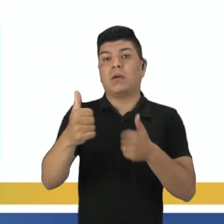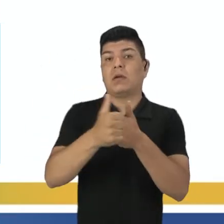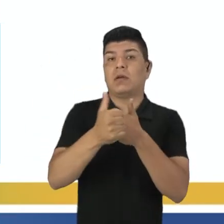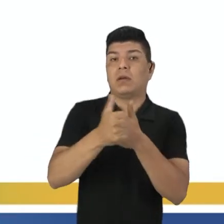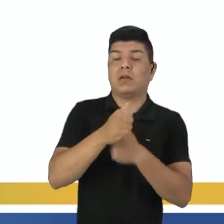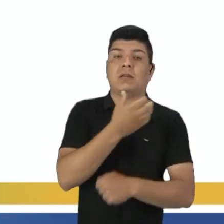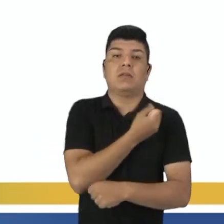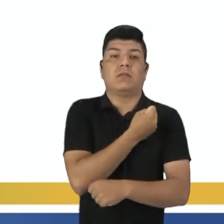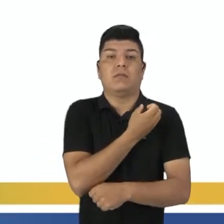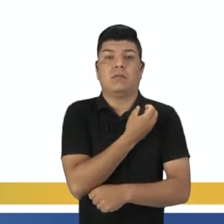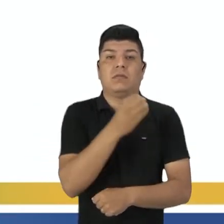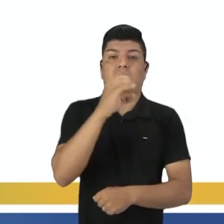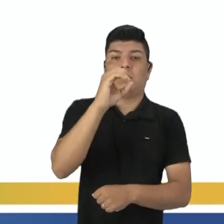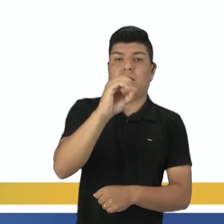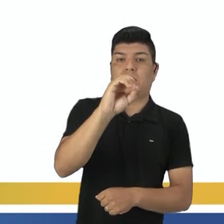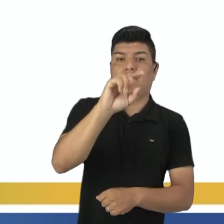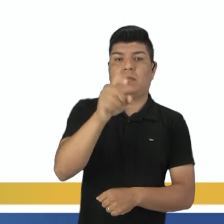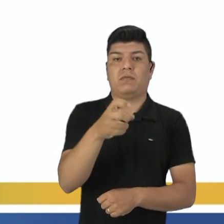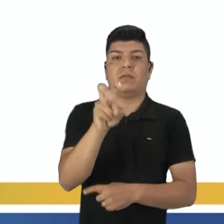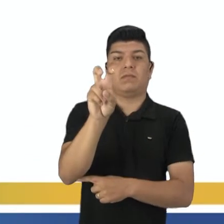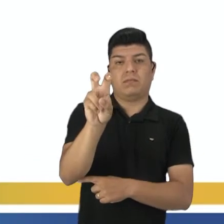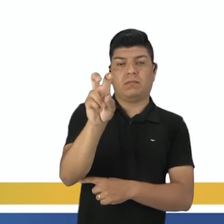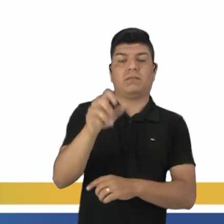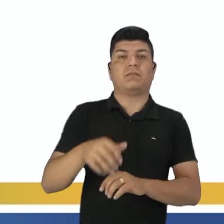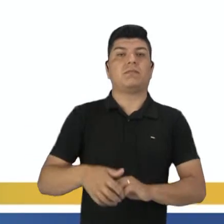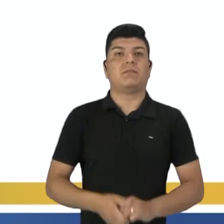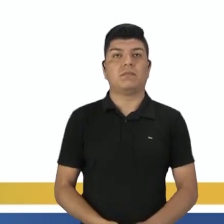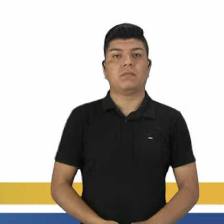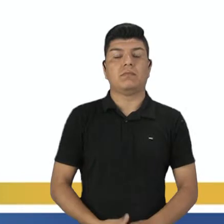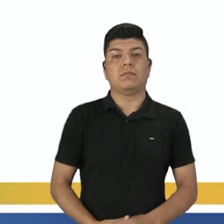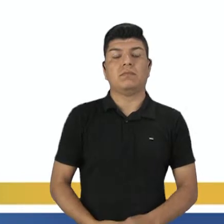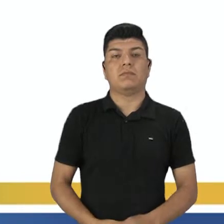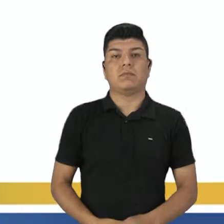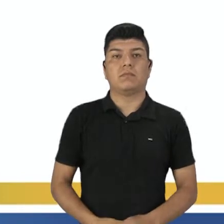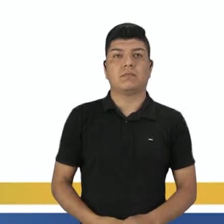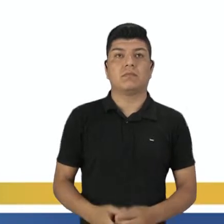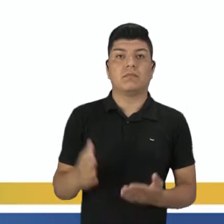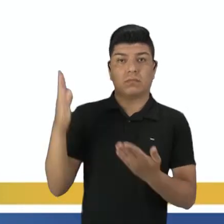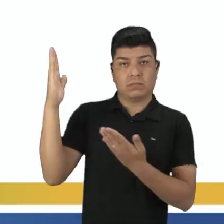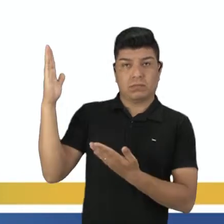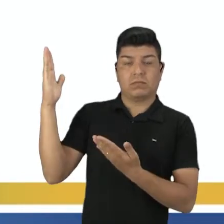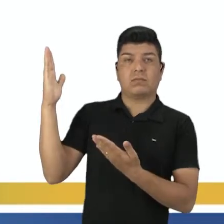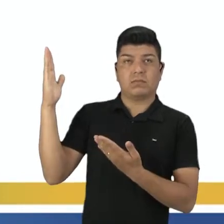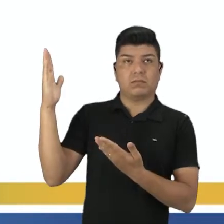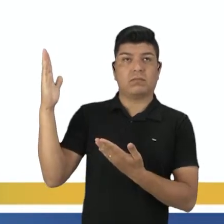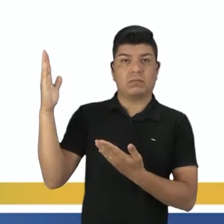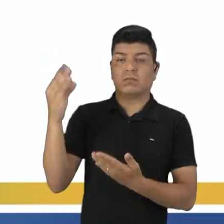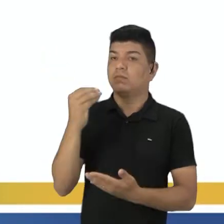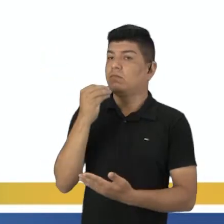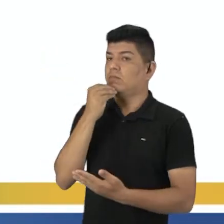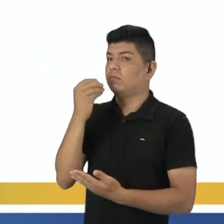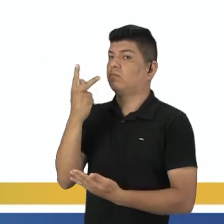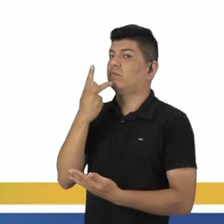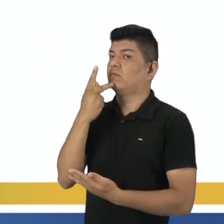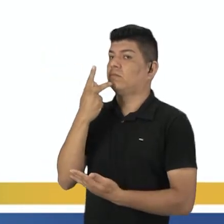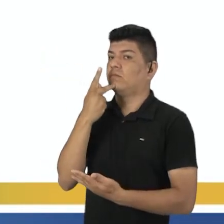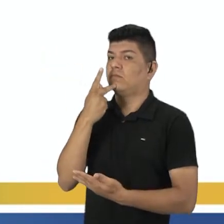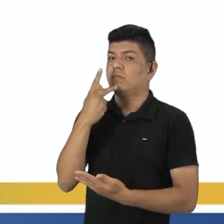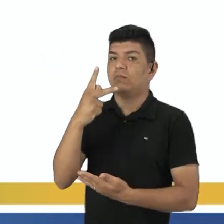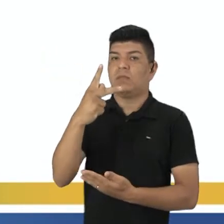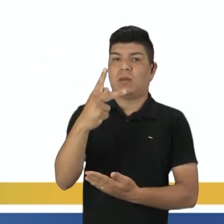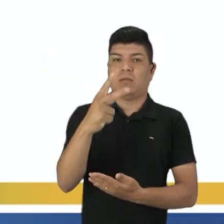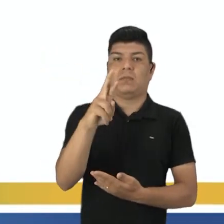número 0,5. Bom, então esse termo aí, probabilidade, né, que a gente vai falar agora de